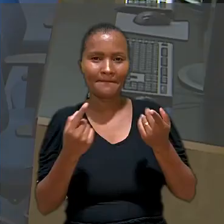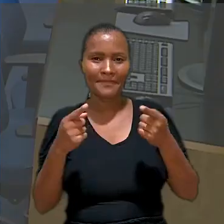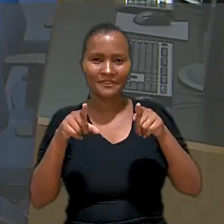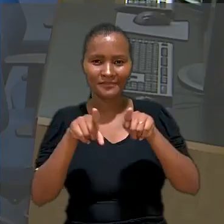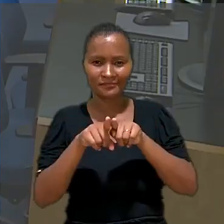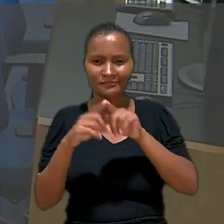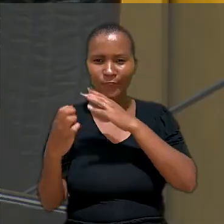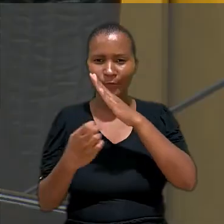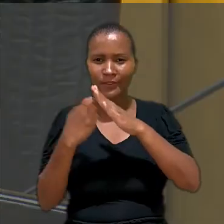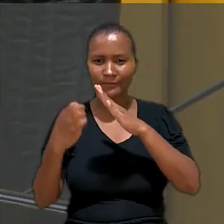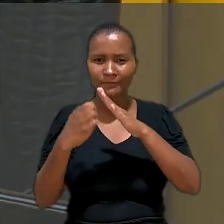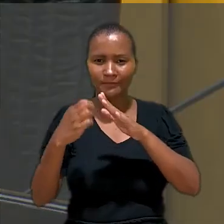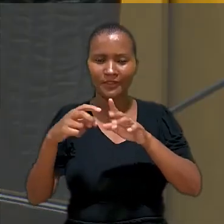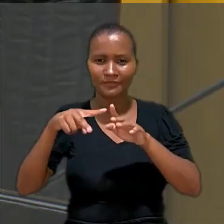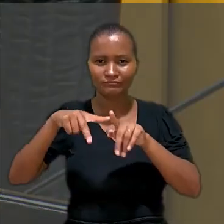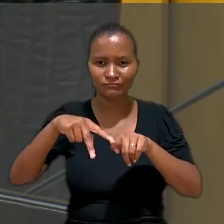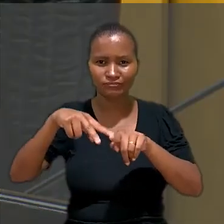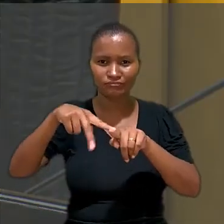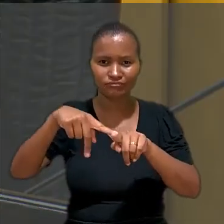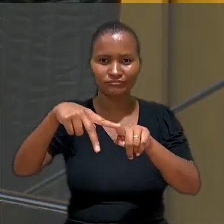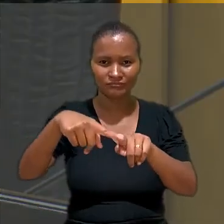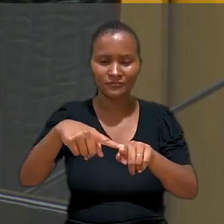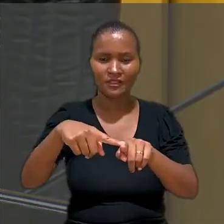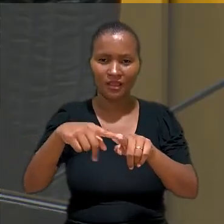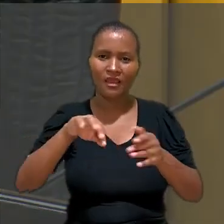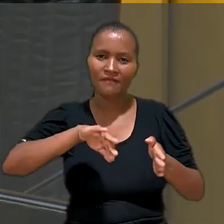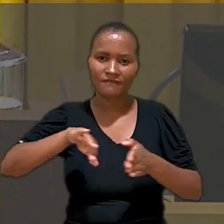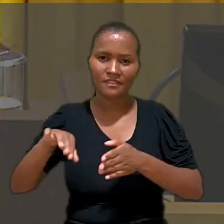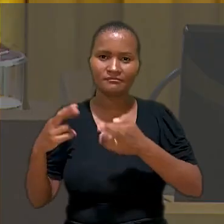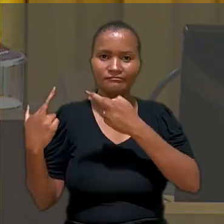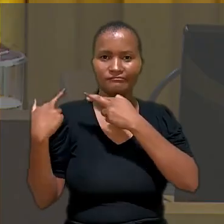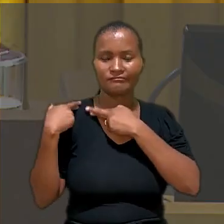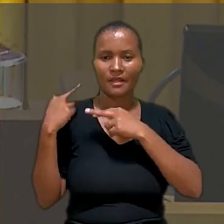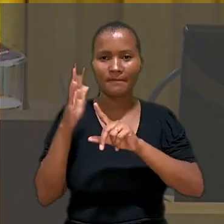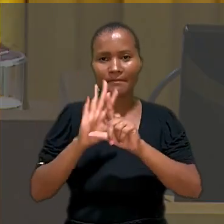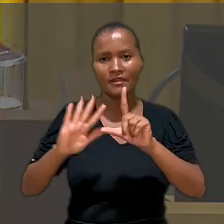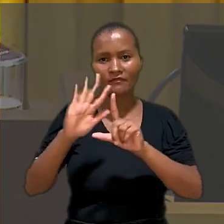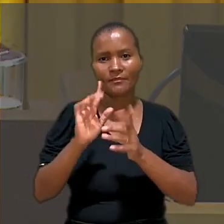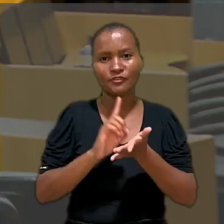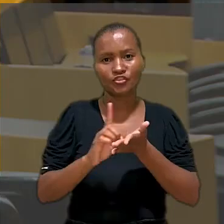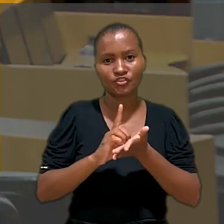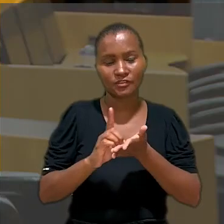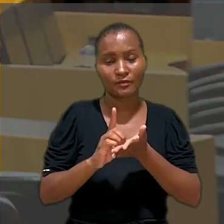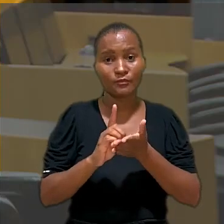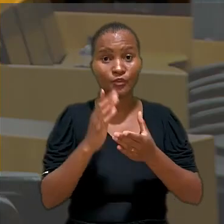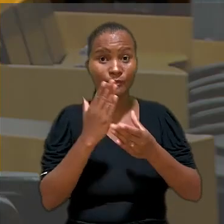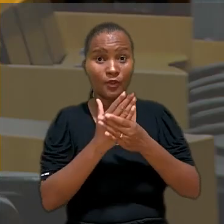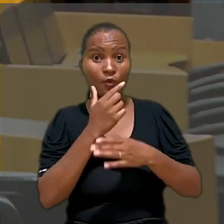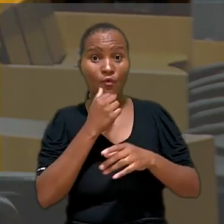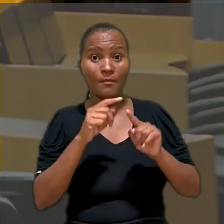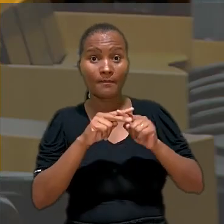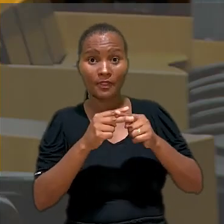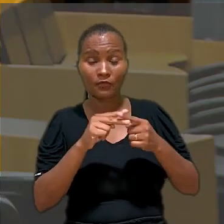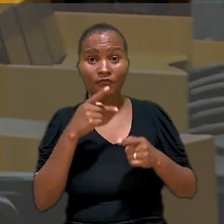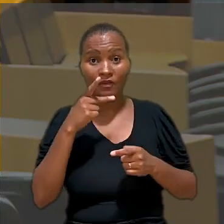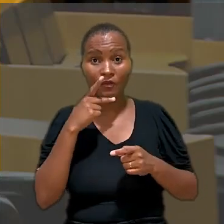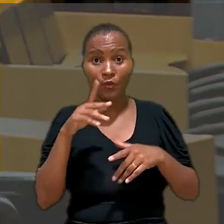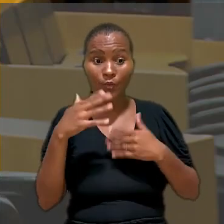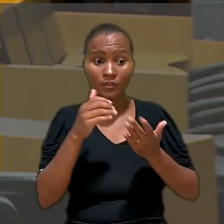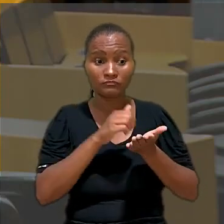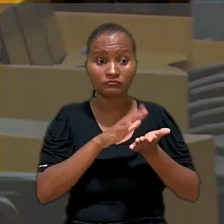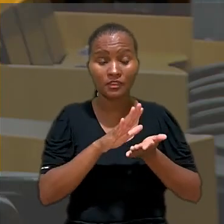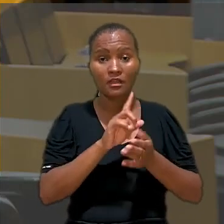Contrato de parceria com empresa de patinetes afasta responsabilidade de plataforma digital. No processo, o mecânico disse que, ao